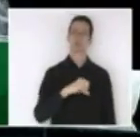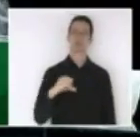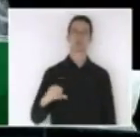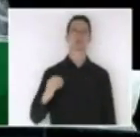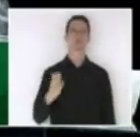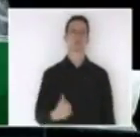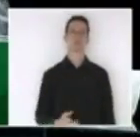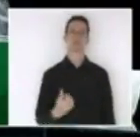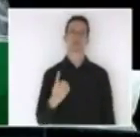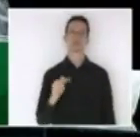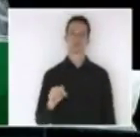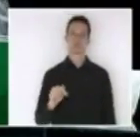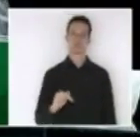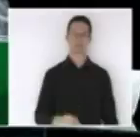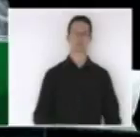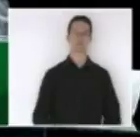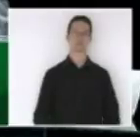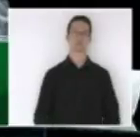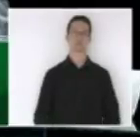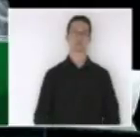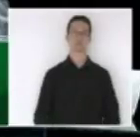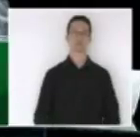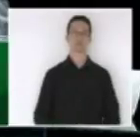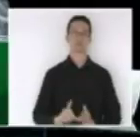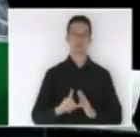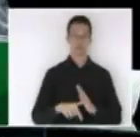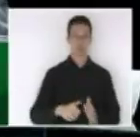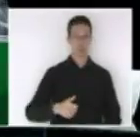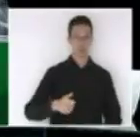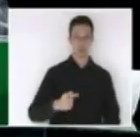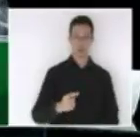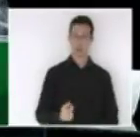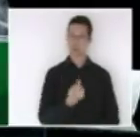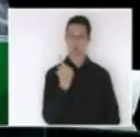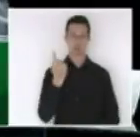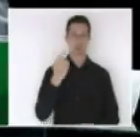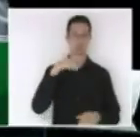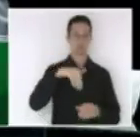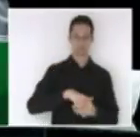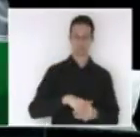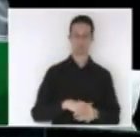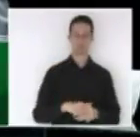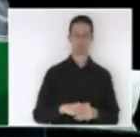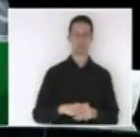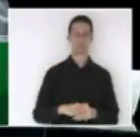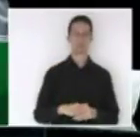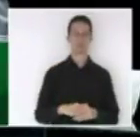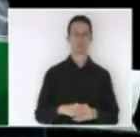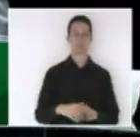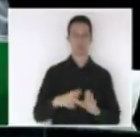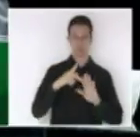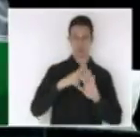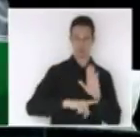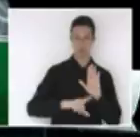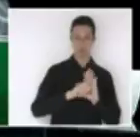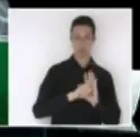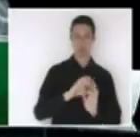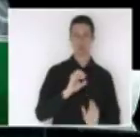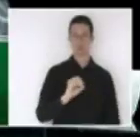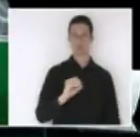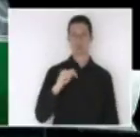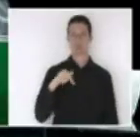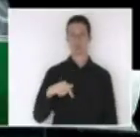299/2017. Em turno único, foram os projetos de lei 076